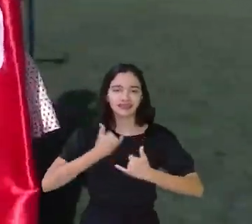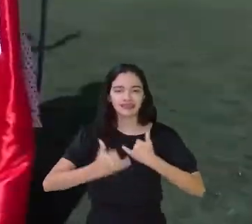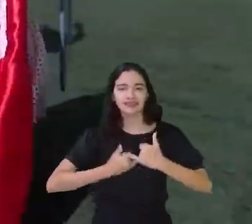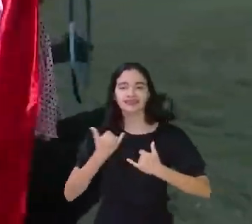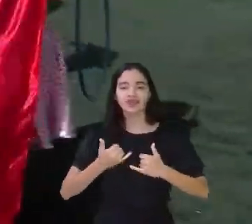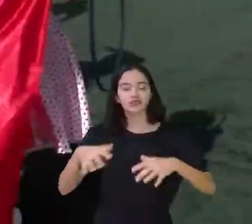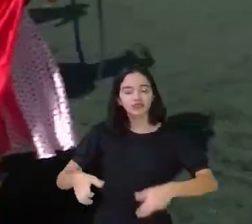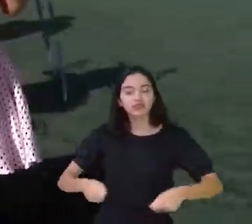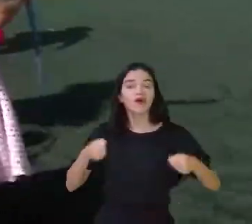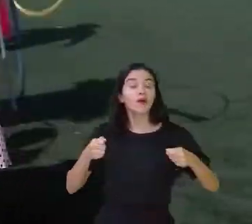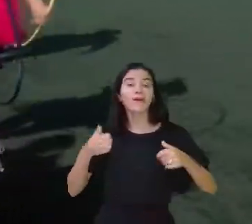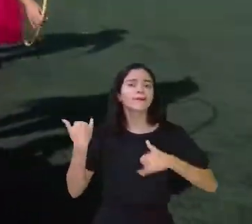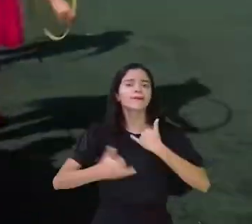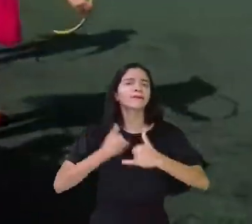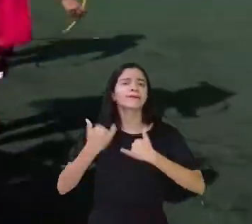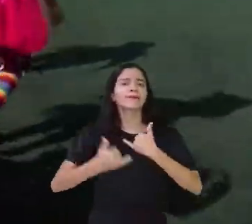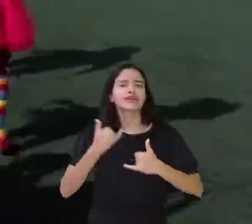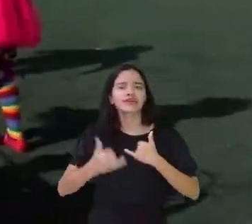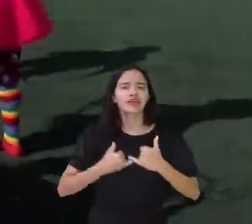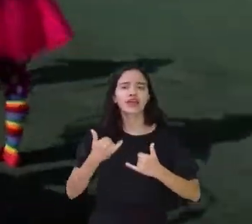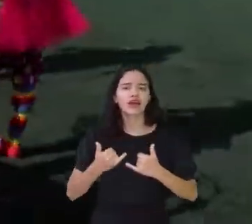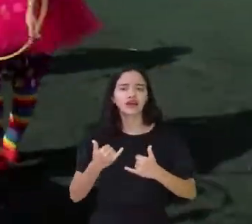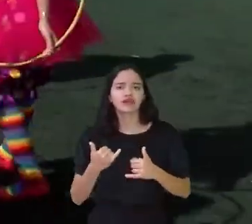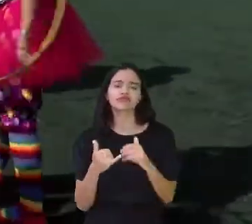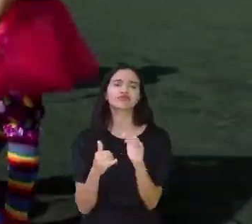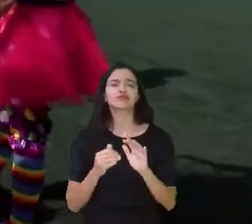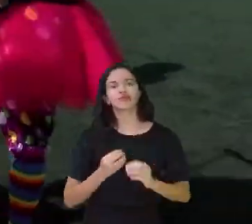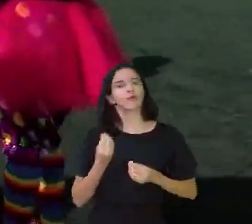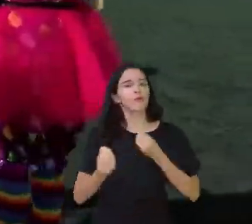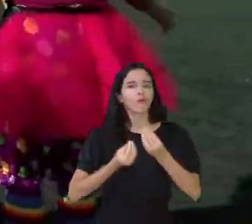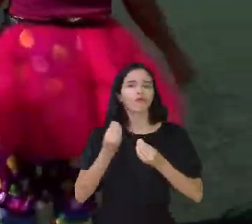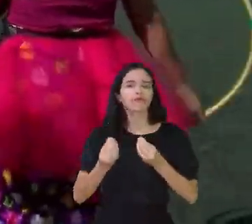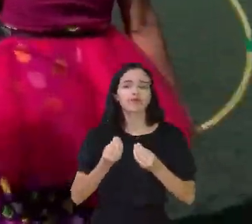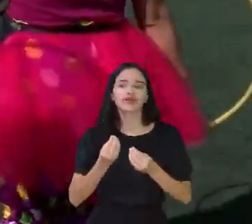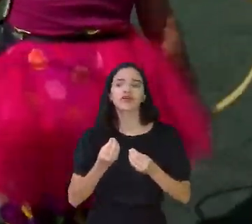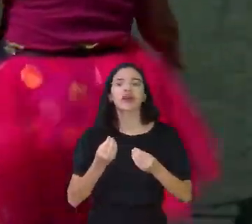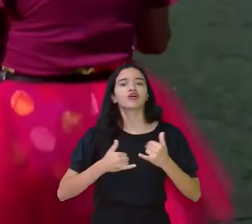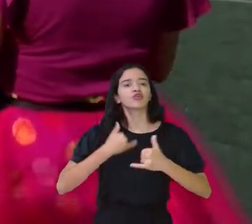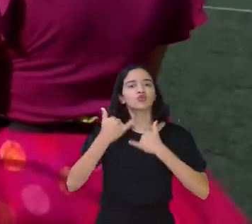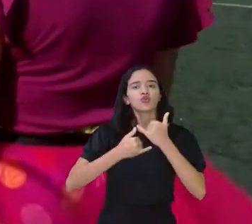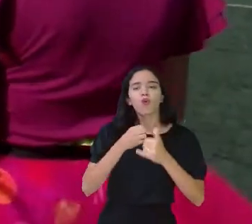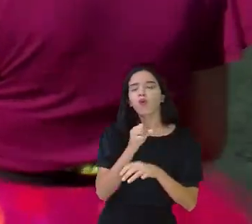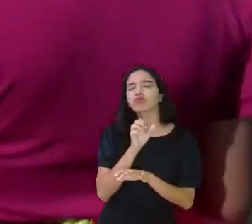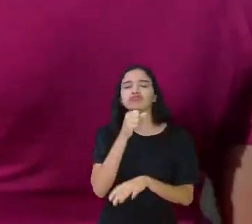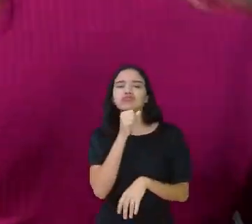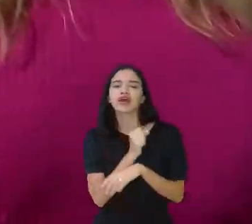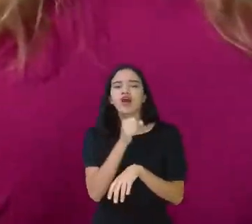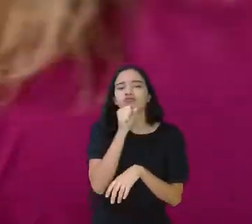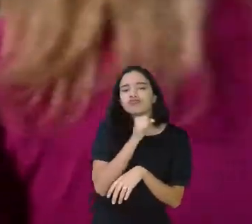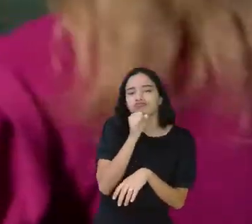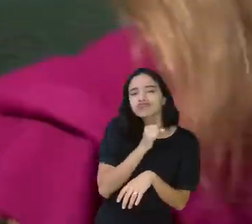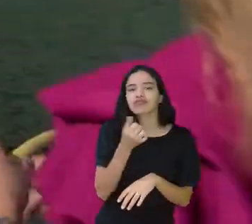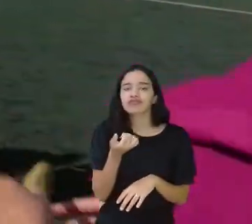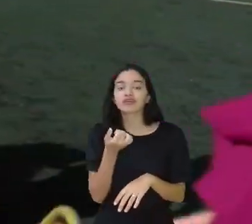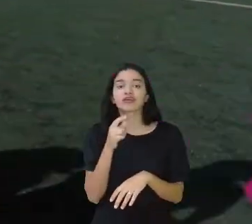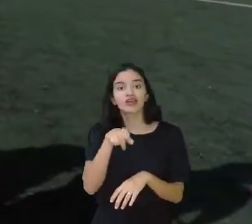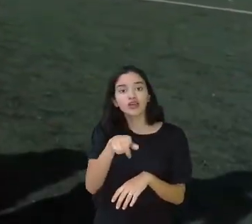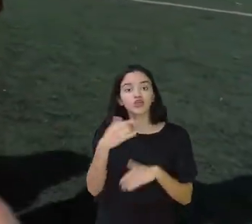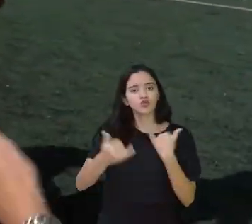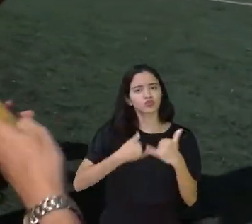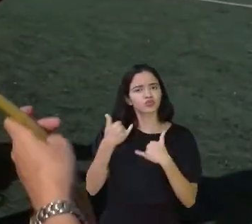Como a gente brinca do jogo da velha? Jogo da velha? Sim, a gente pode usar os bambolês. E é? Pra colocar e fazer o jogo da